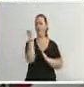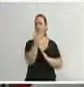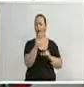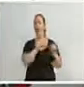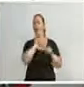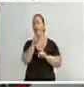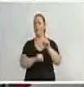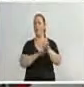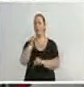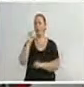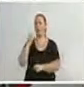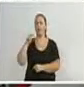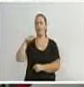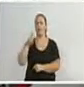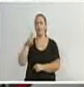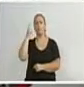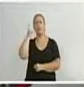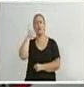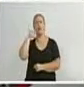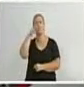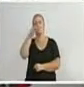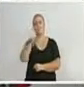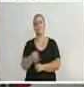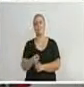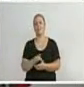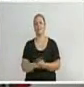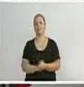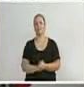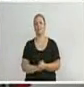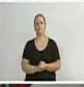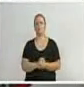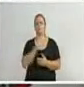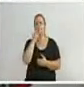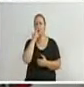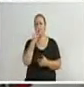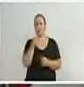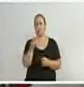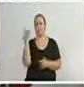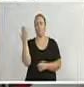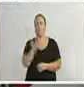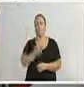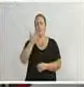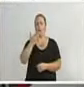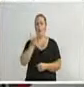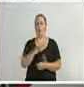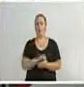entende como razoável e supera em